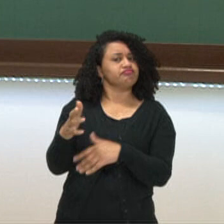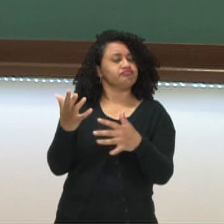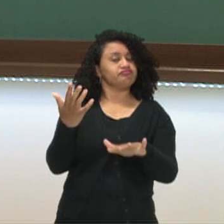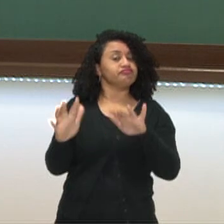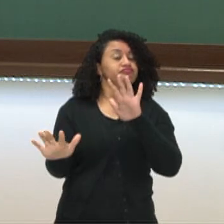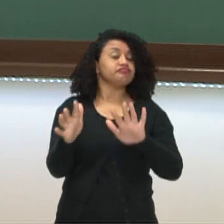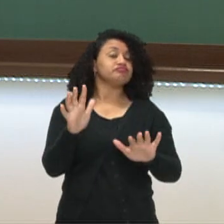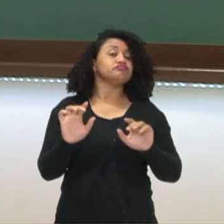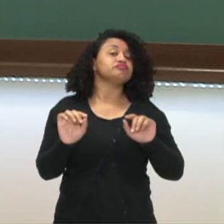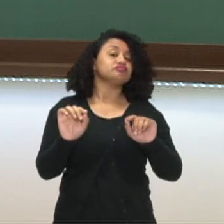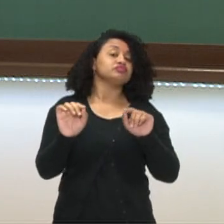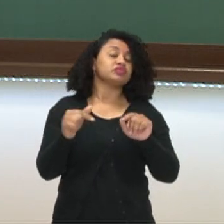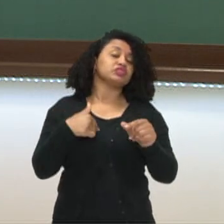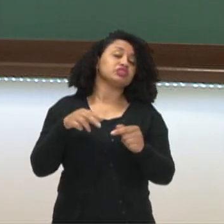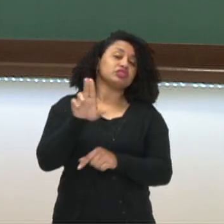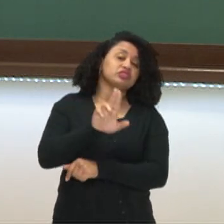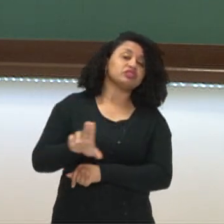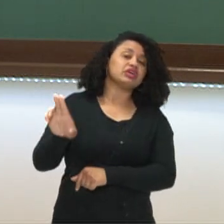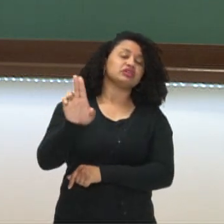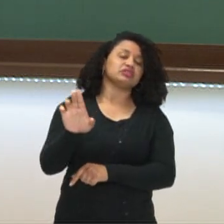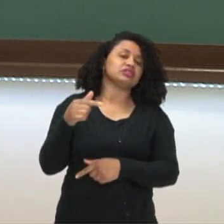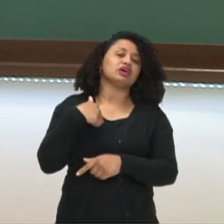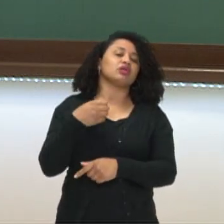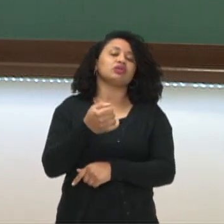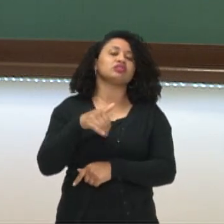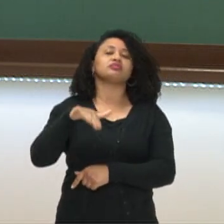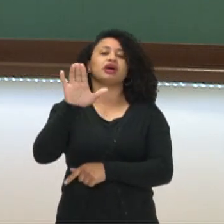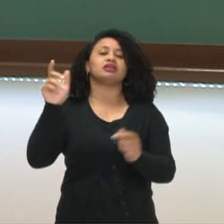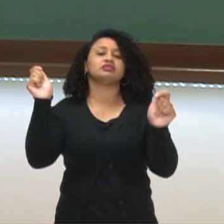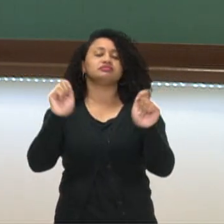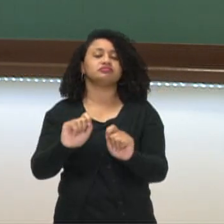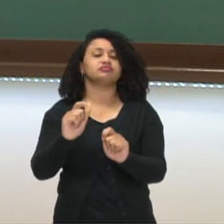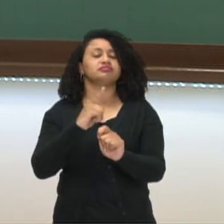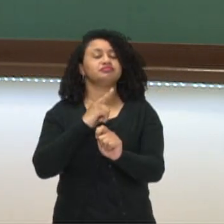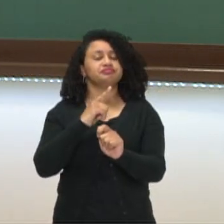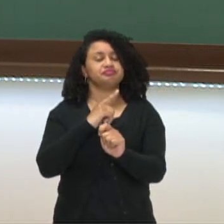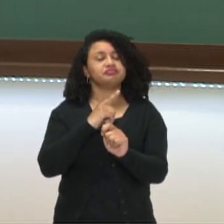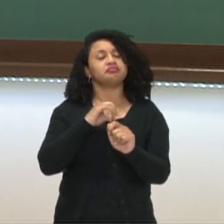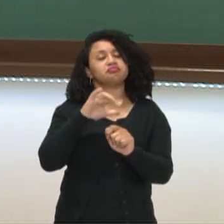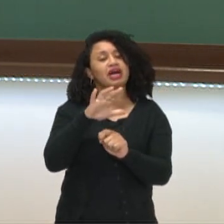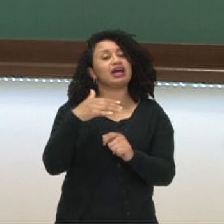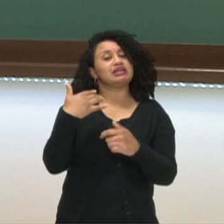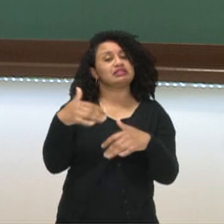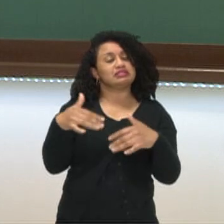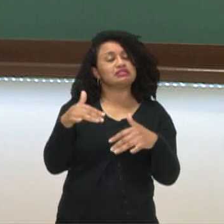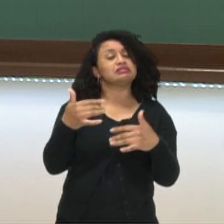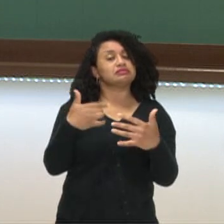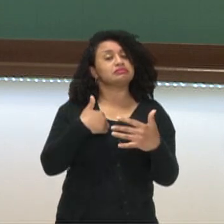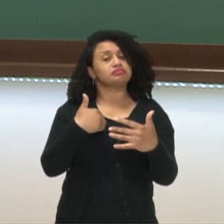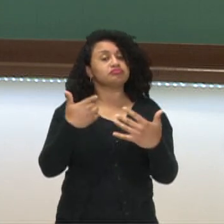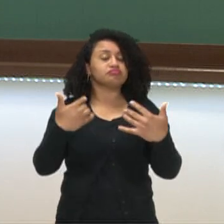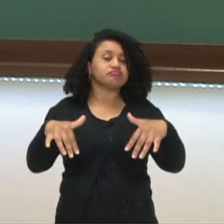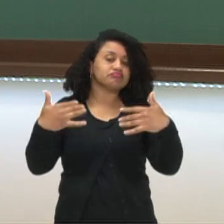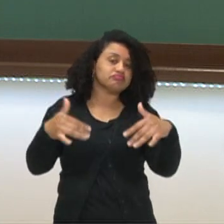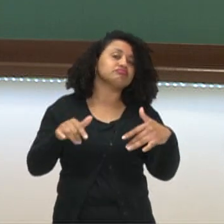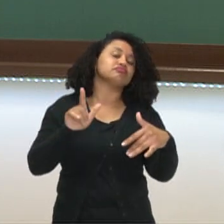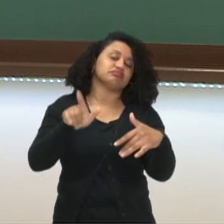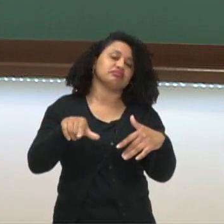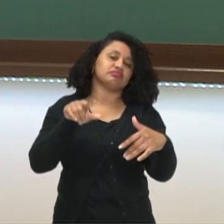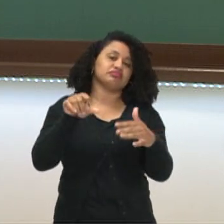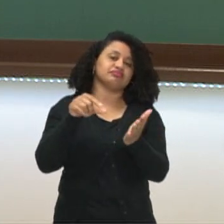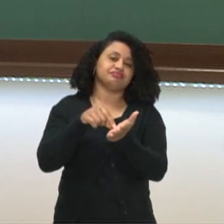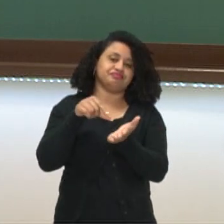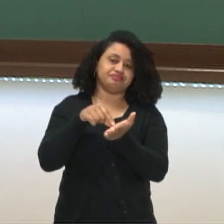depende do uso. Quanto maior a capacitância, mais farads. Tende a ser mais caro